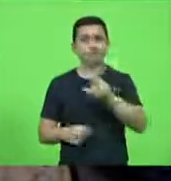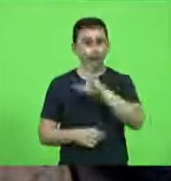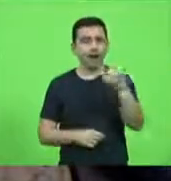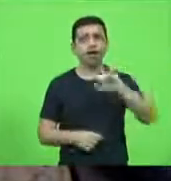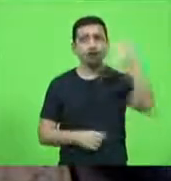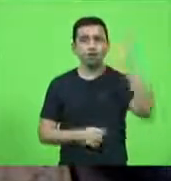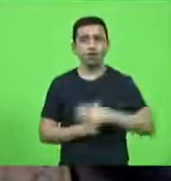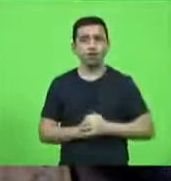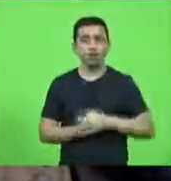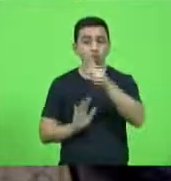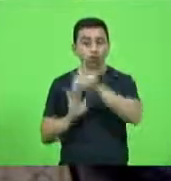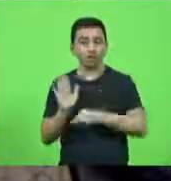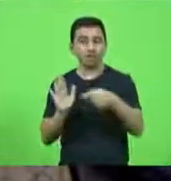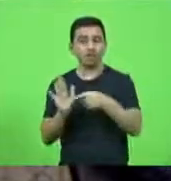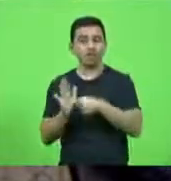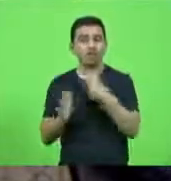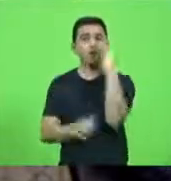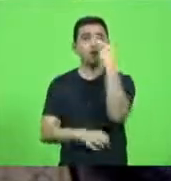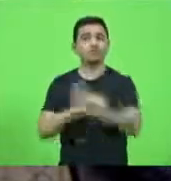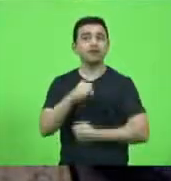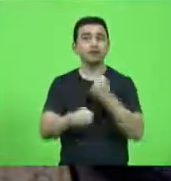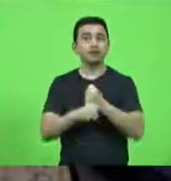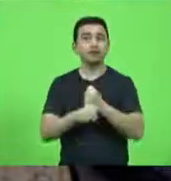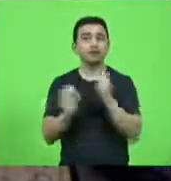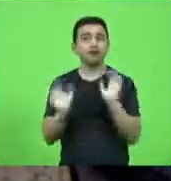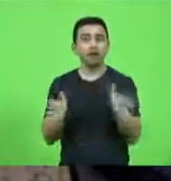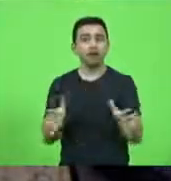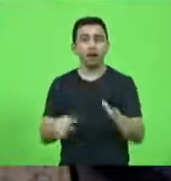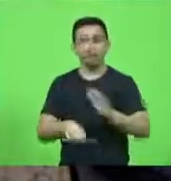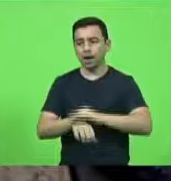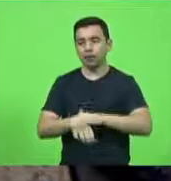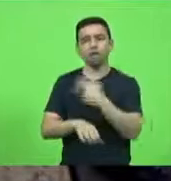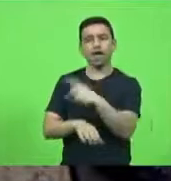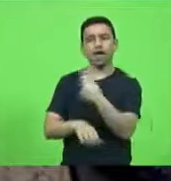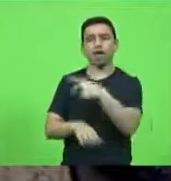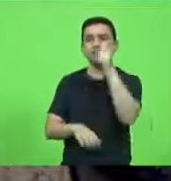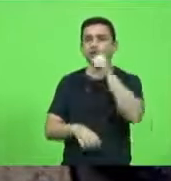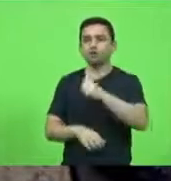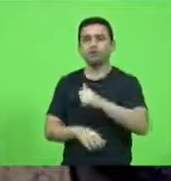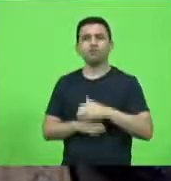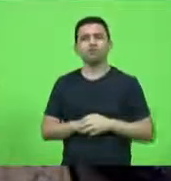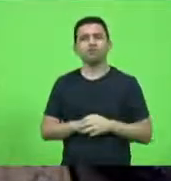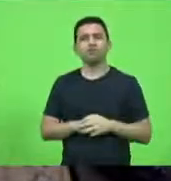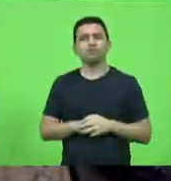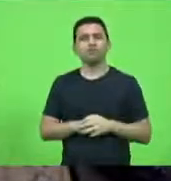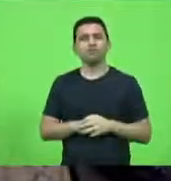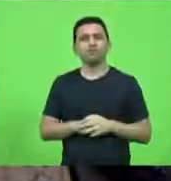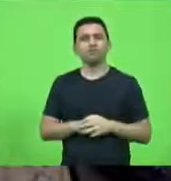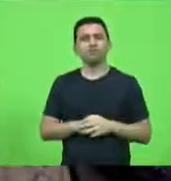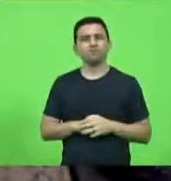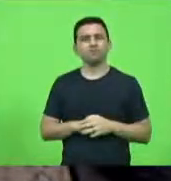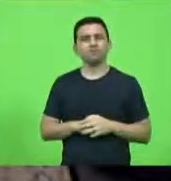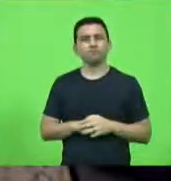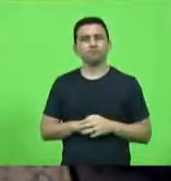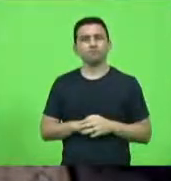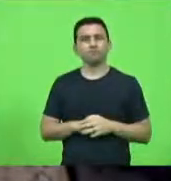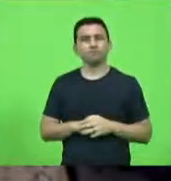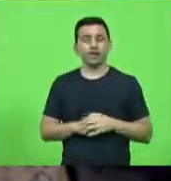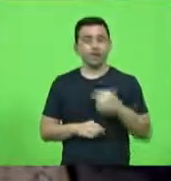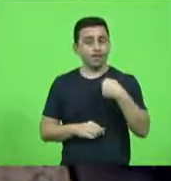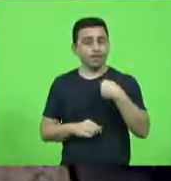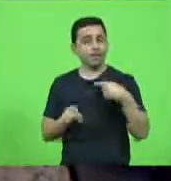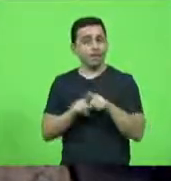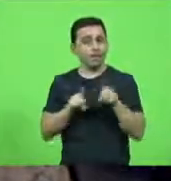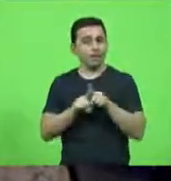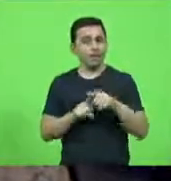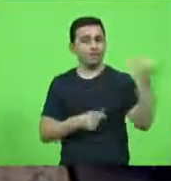um projeto que tem mais de 2 anos, não saiu da mão da deputada ainda. Isso parece justo? E mais, pelo que eu fiquei